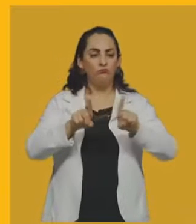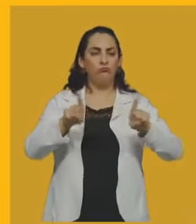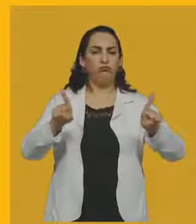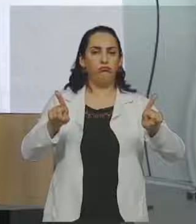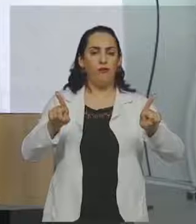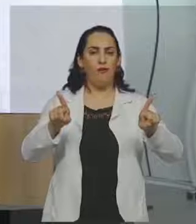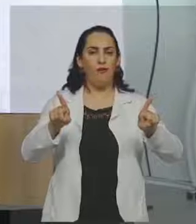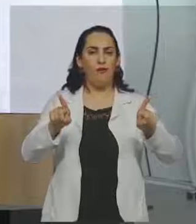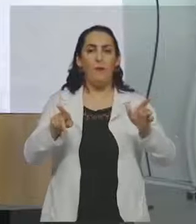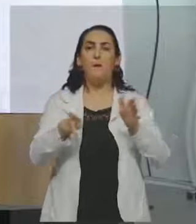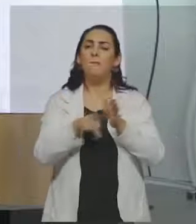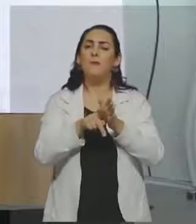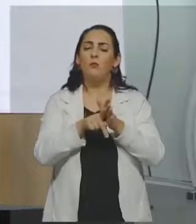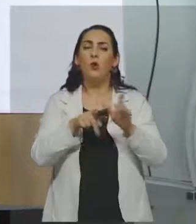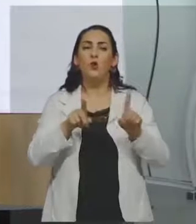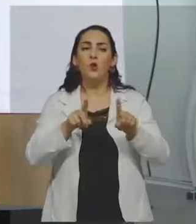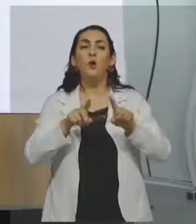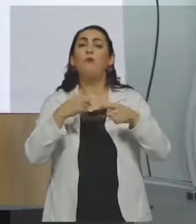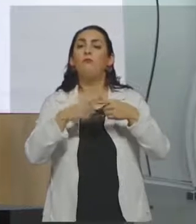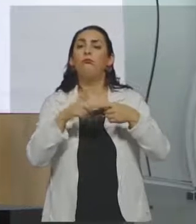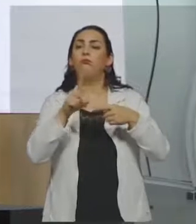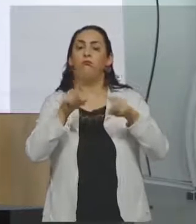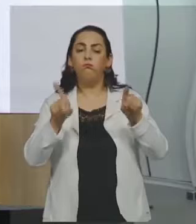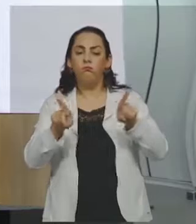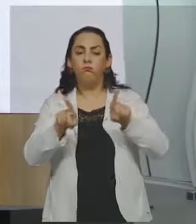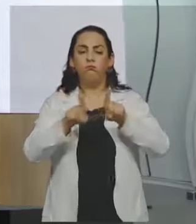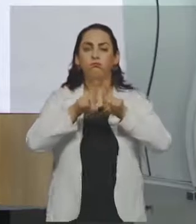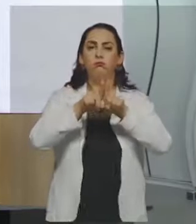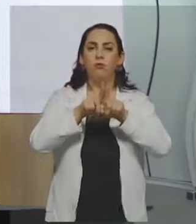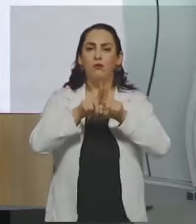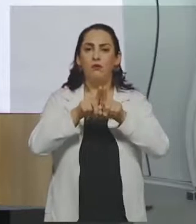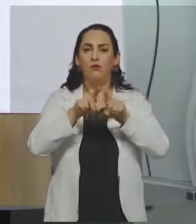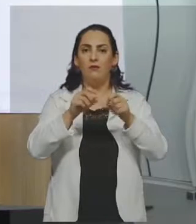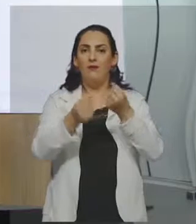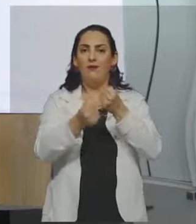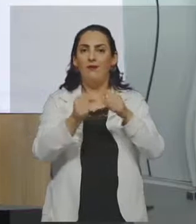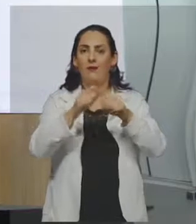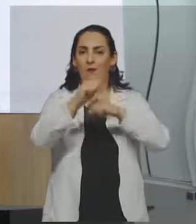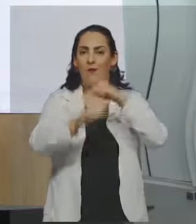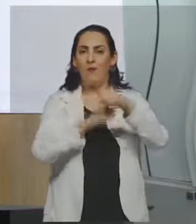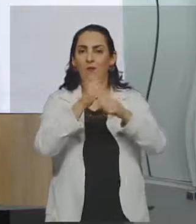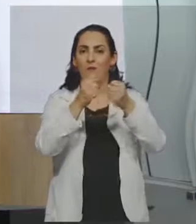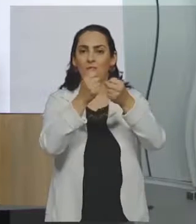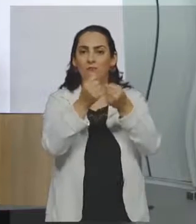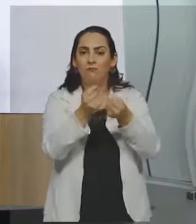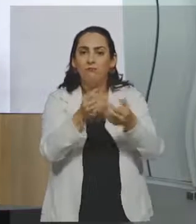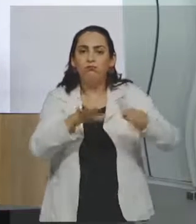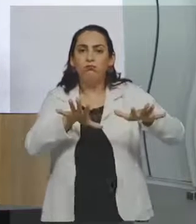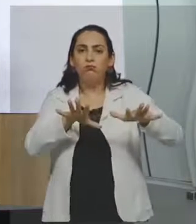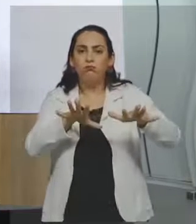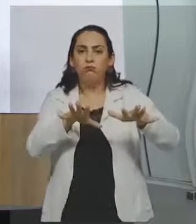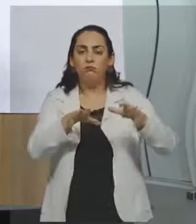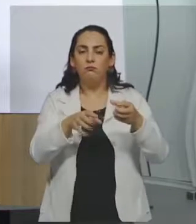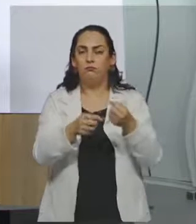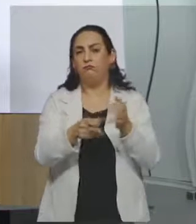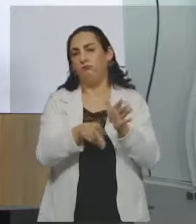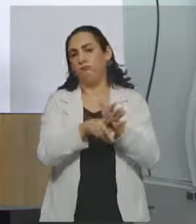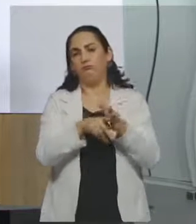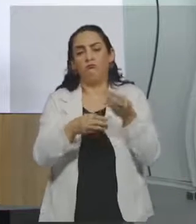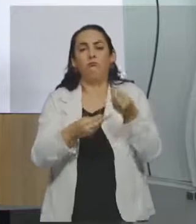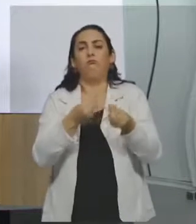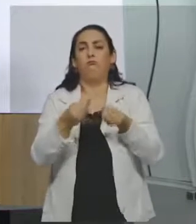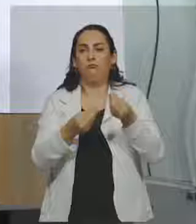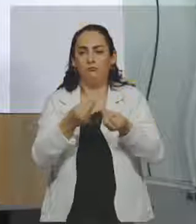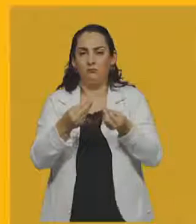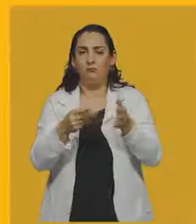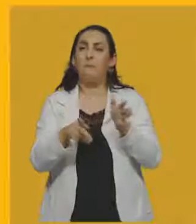átomo? Bom, então o modelo de Rutherford não conseguia explicar esse fenômeno. Os elétrons na eletrosfera